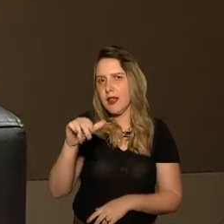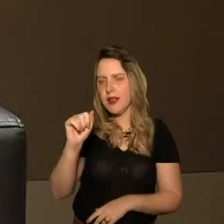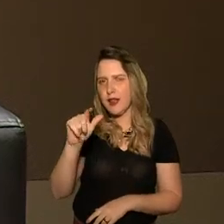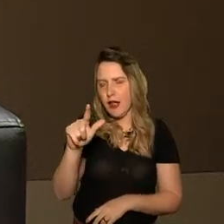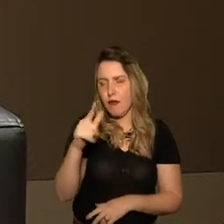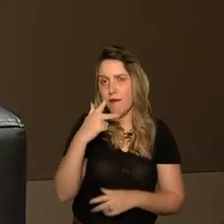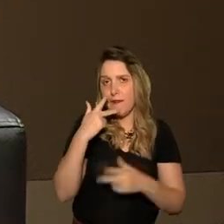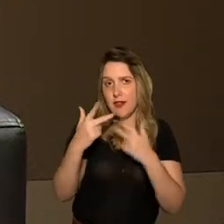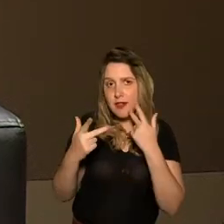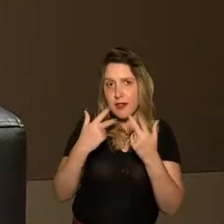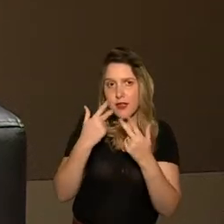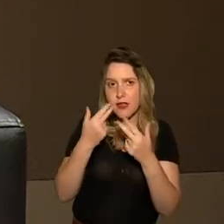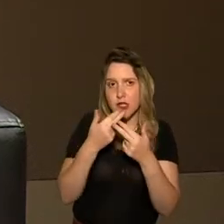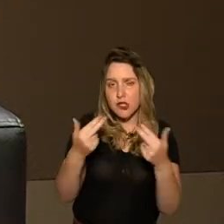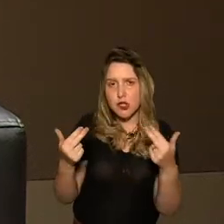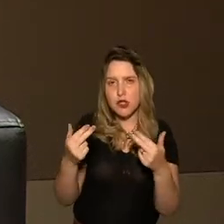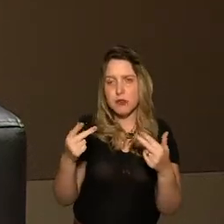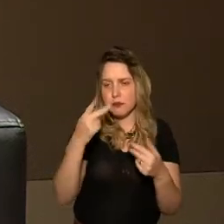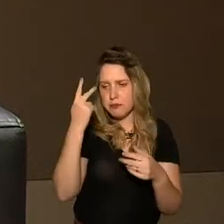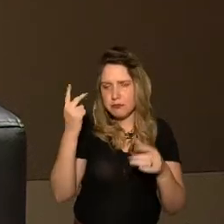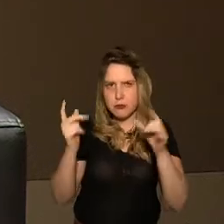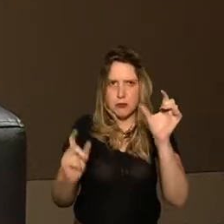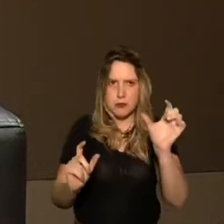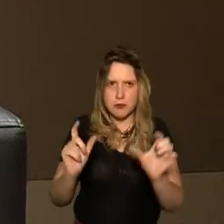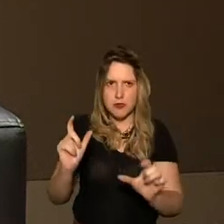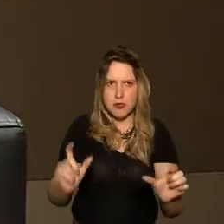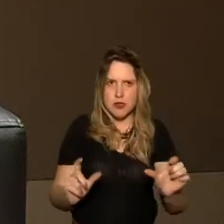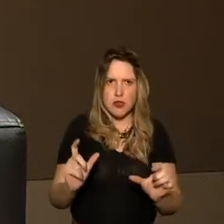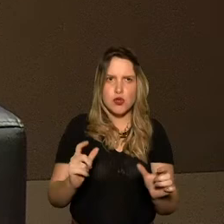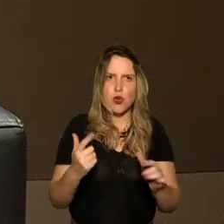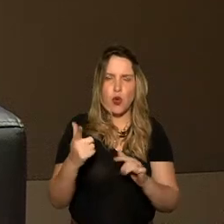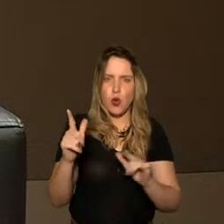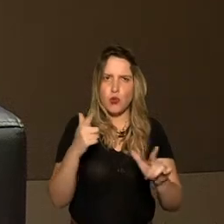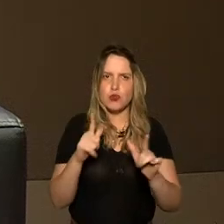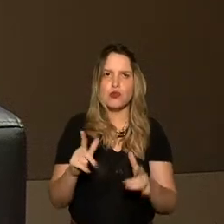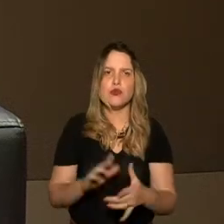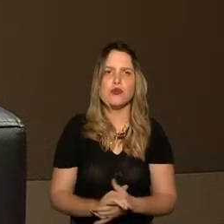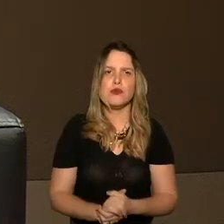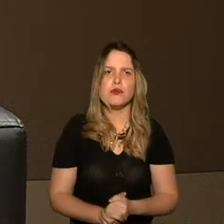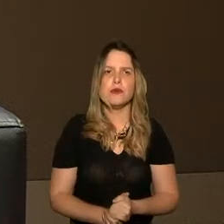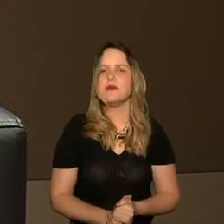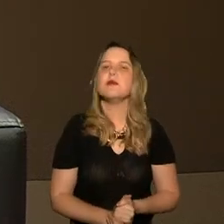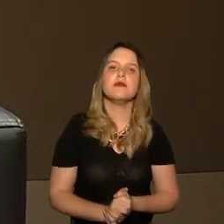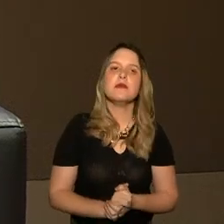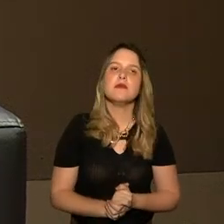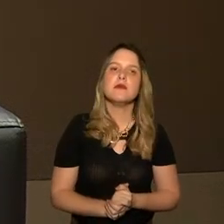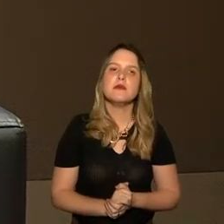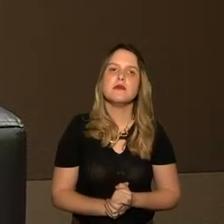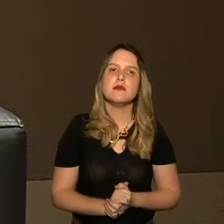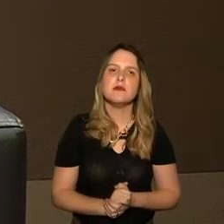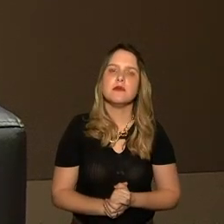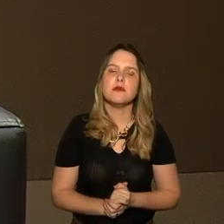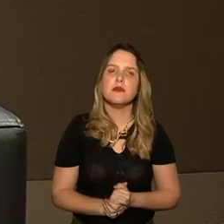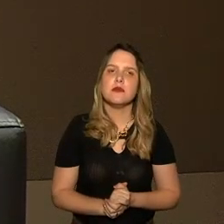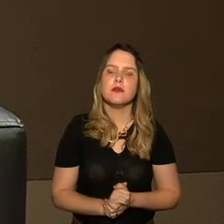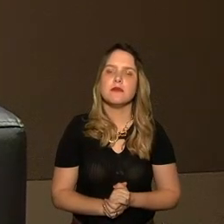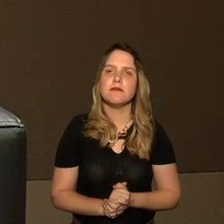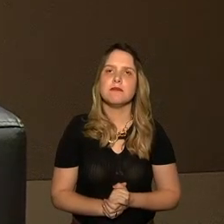que eu fiz eu tive oportunidade de fazer isso logo no início foi